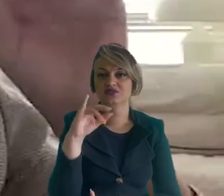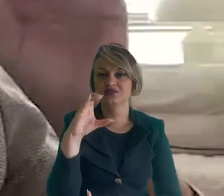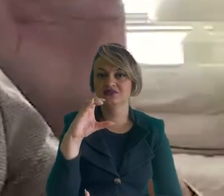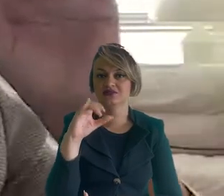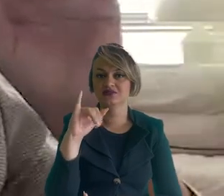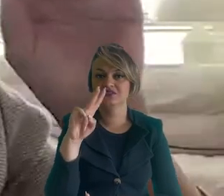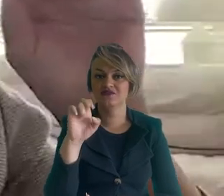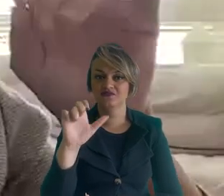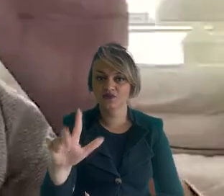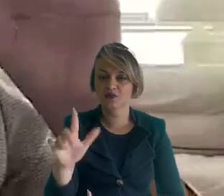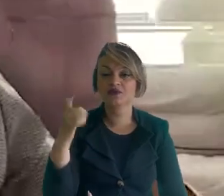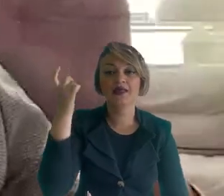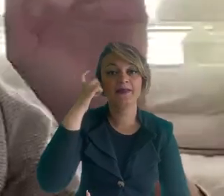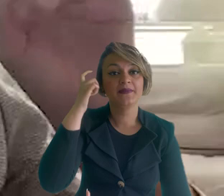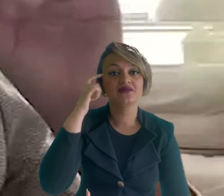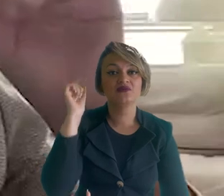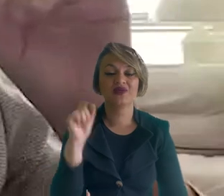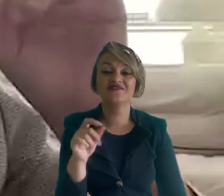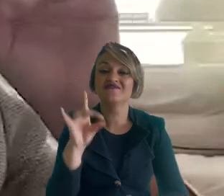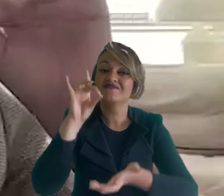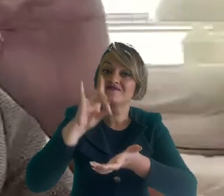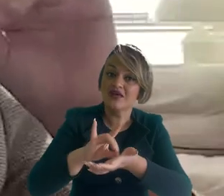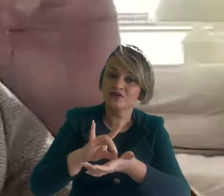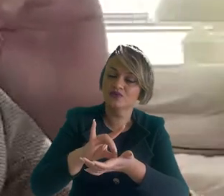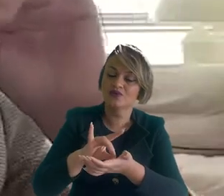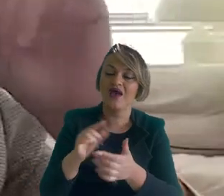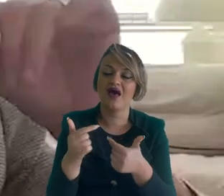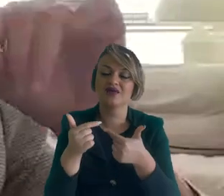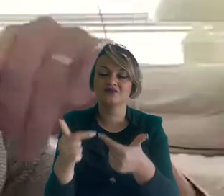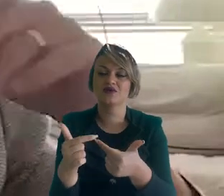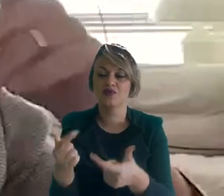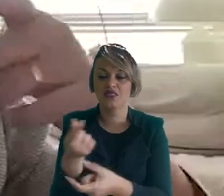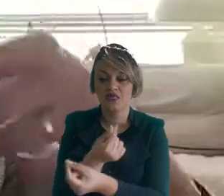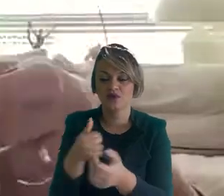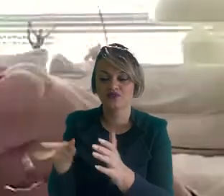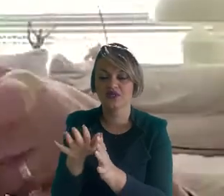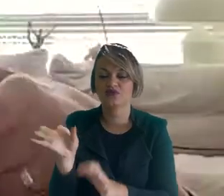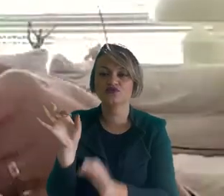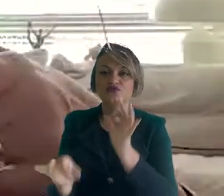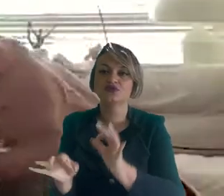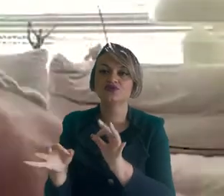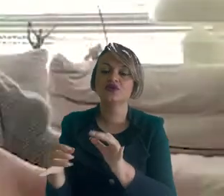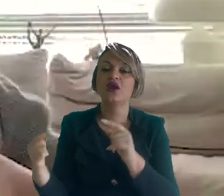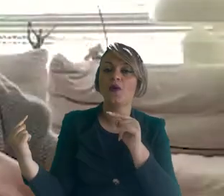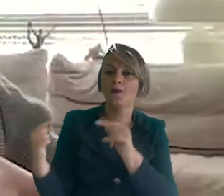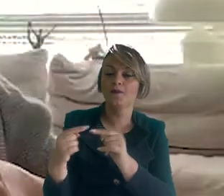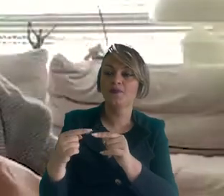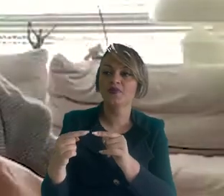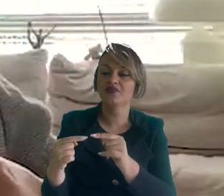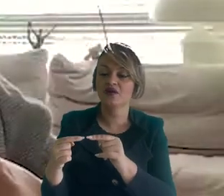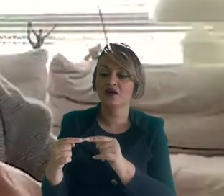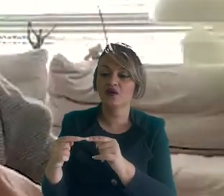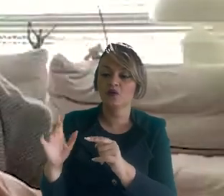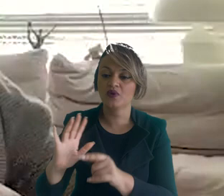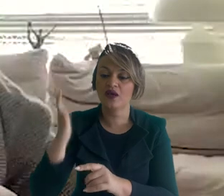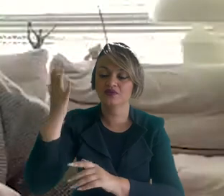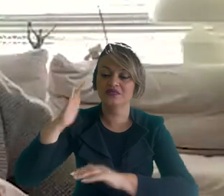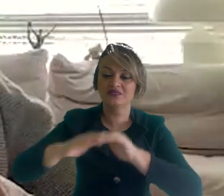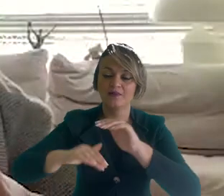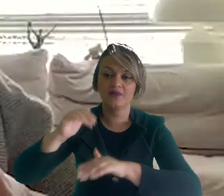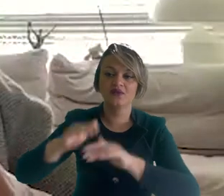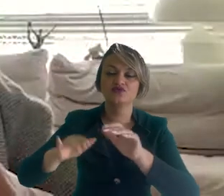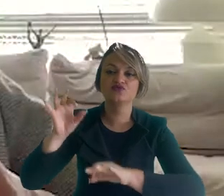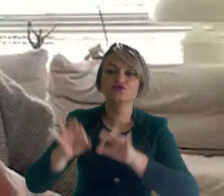a que se considerar que fatos atos e negócios jurídicos compõem A fenomenologia jurídica